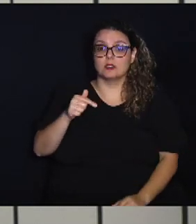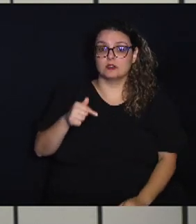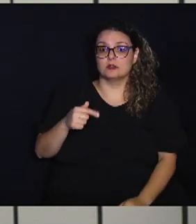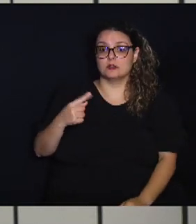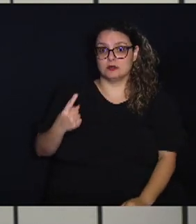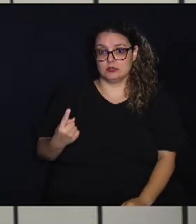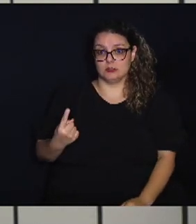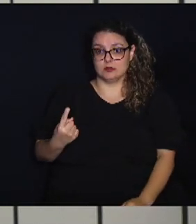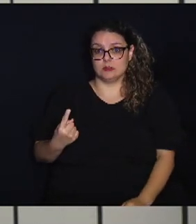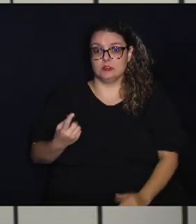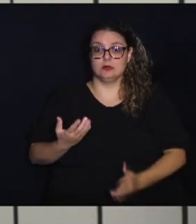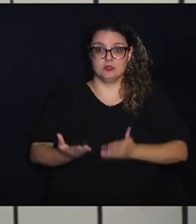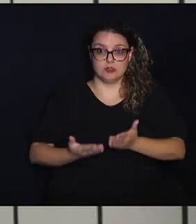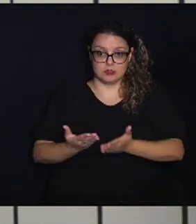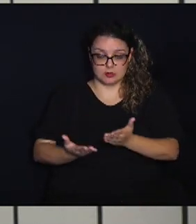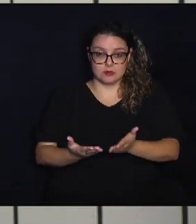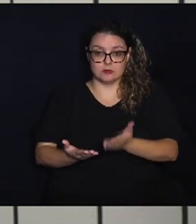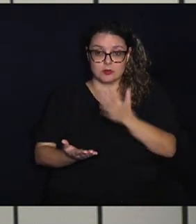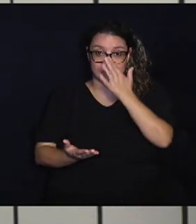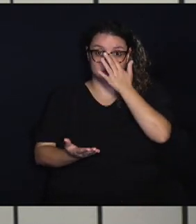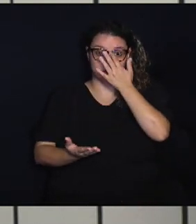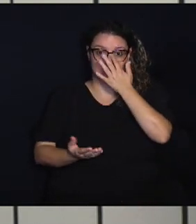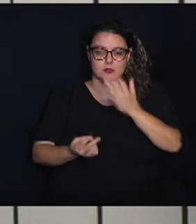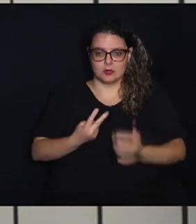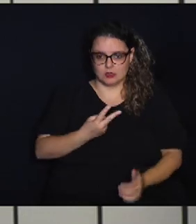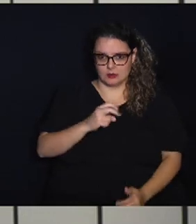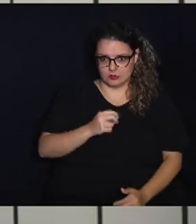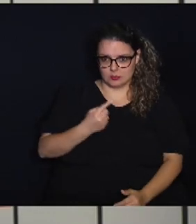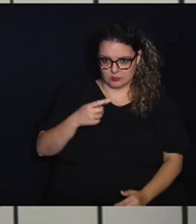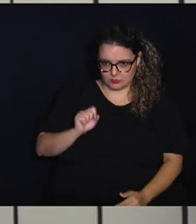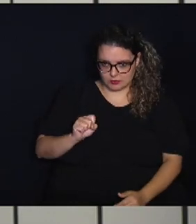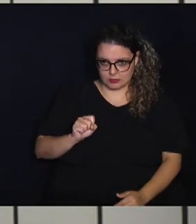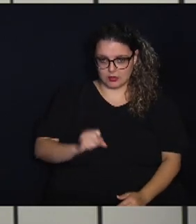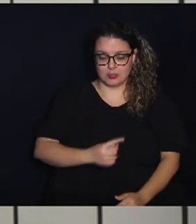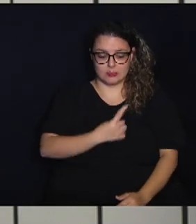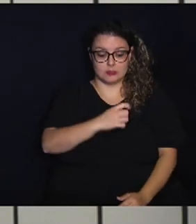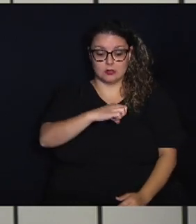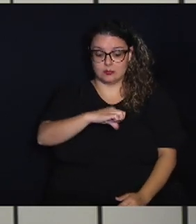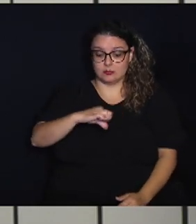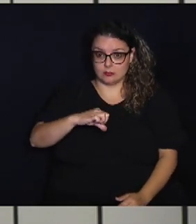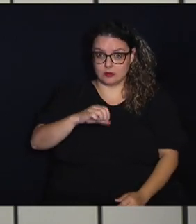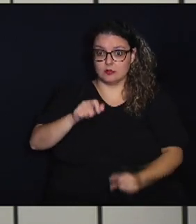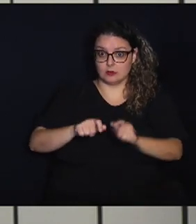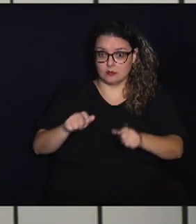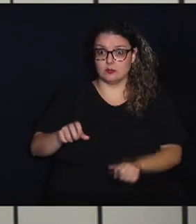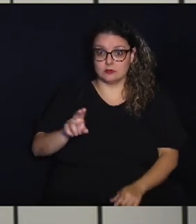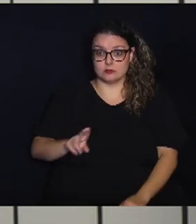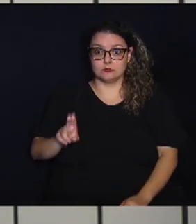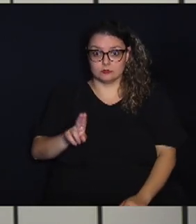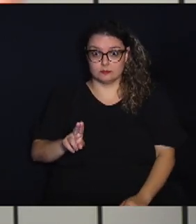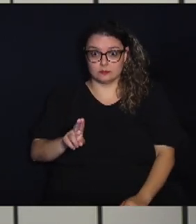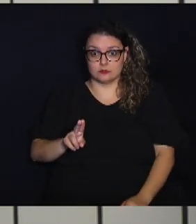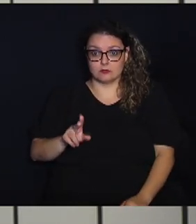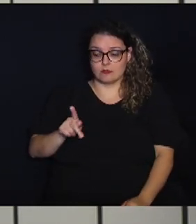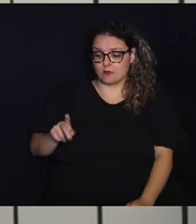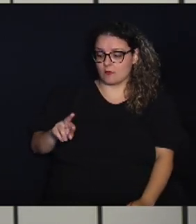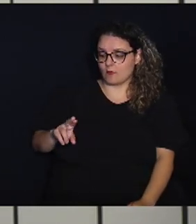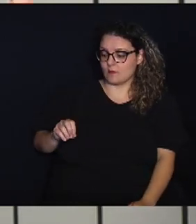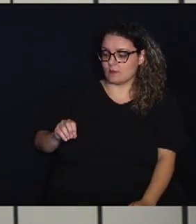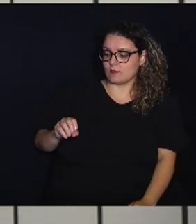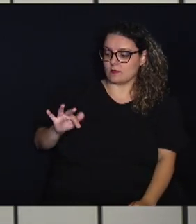1.571 em tratamento. Em 2018, 199 pessoas utilizavam a